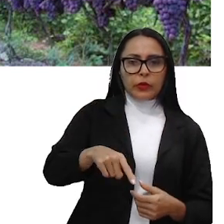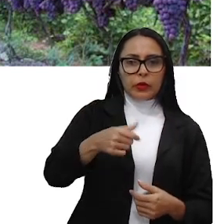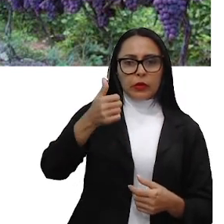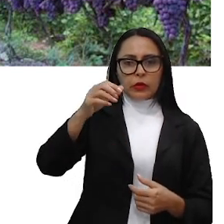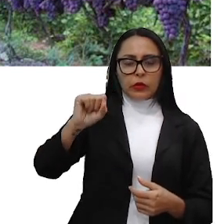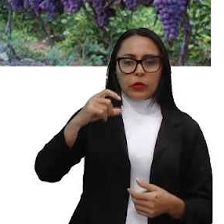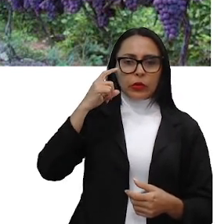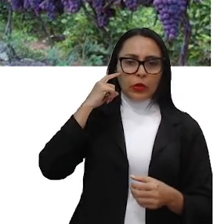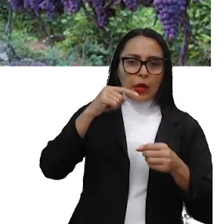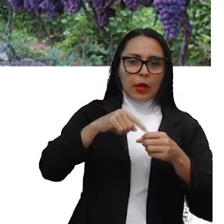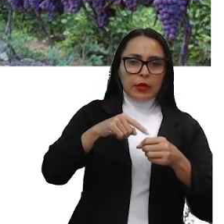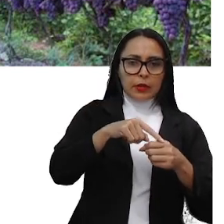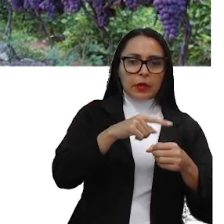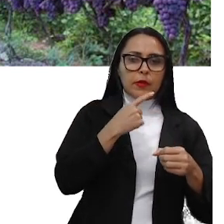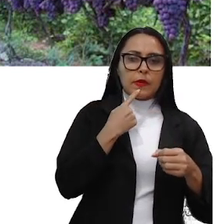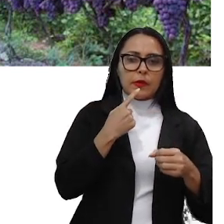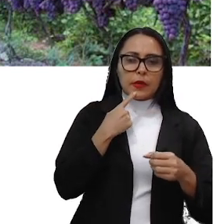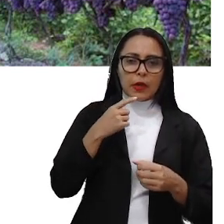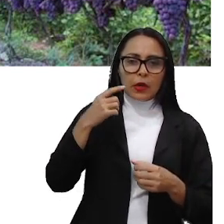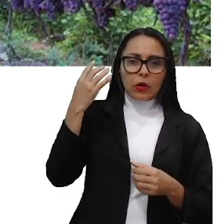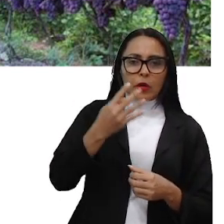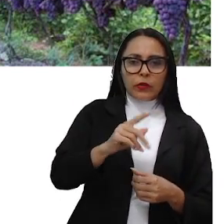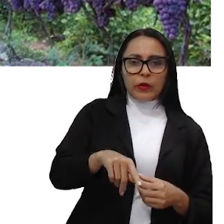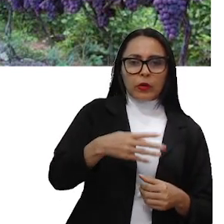8,18%, acerola,